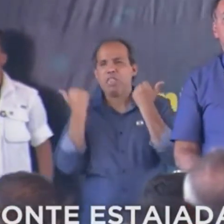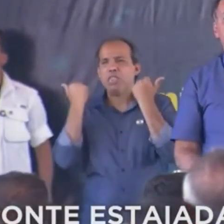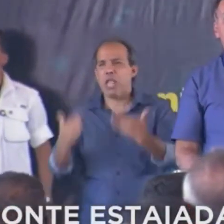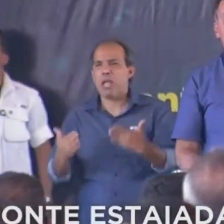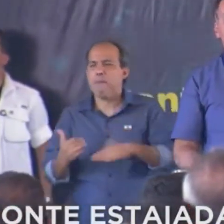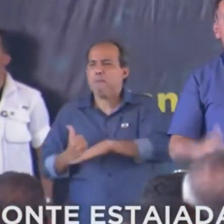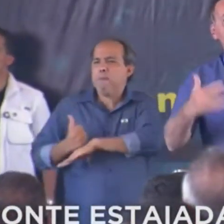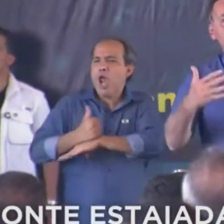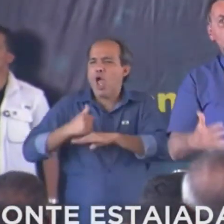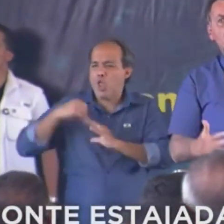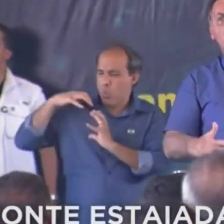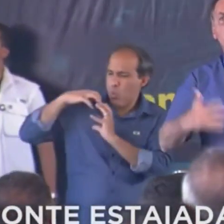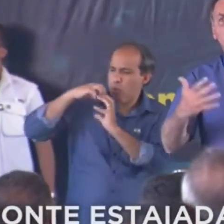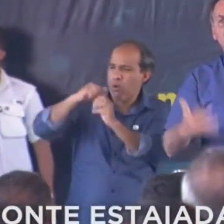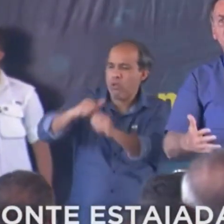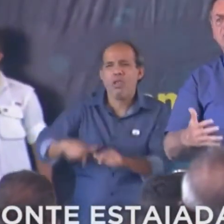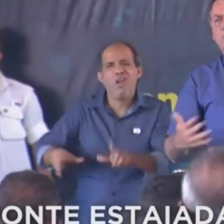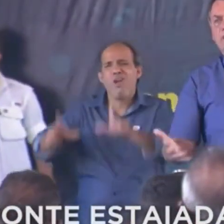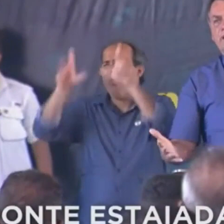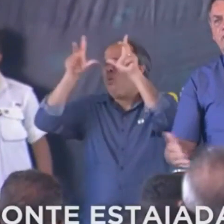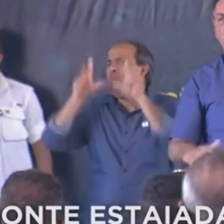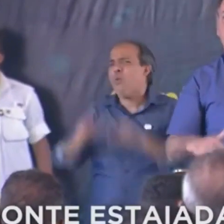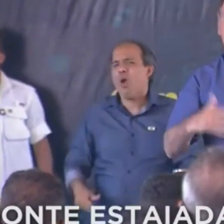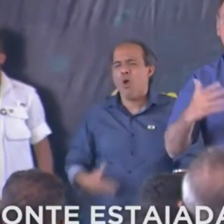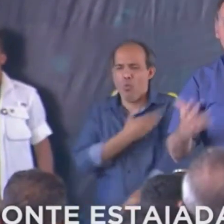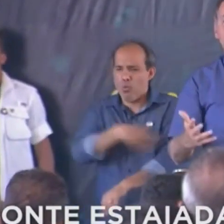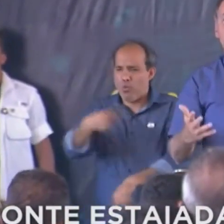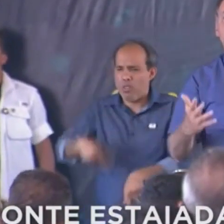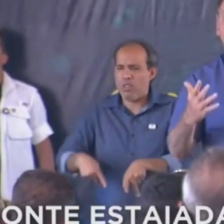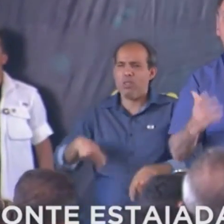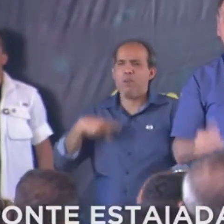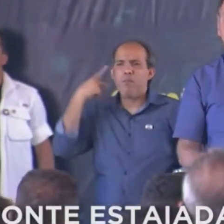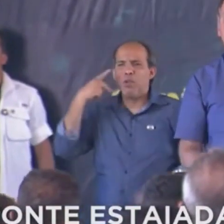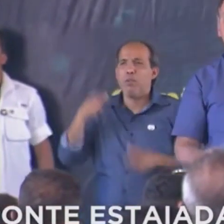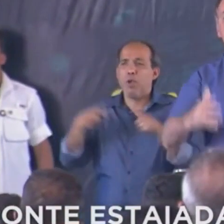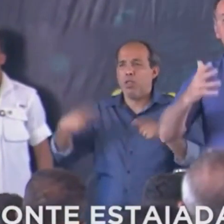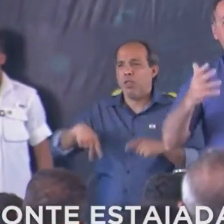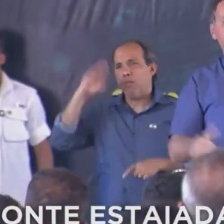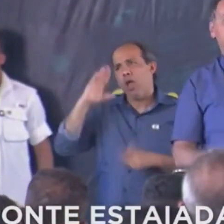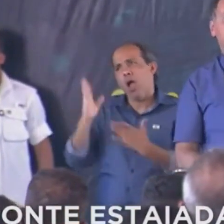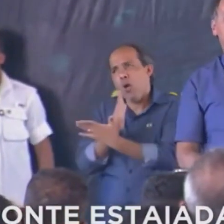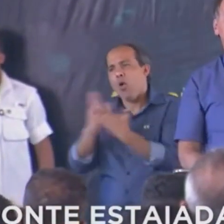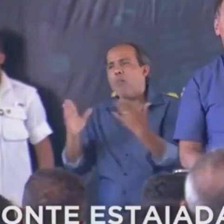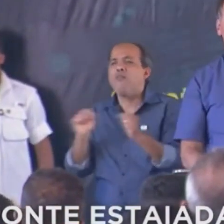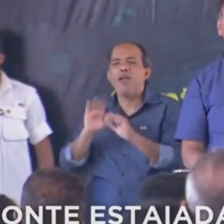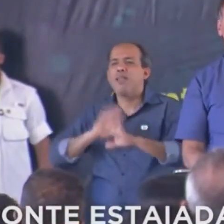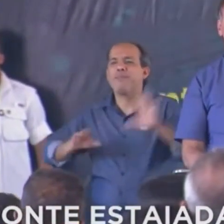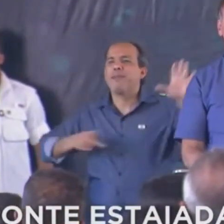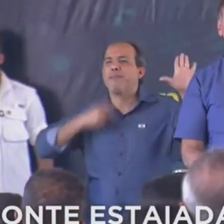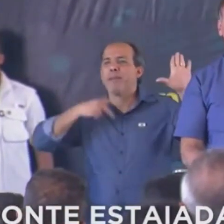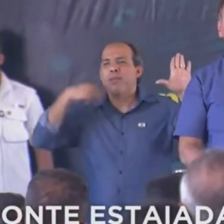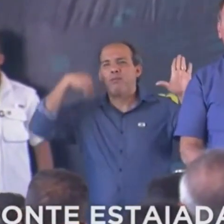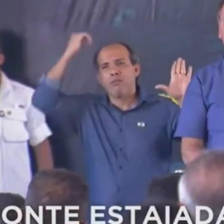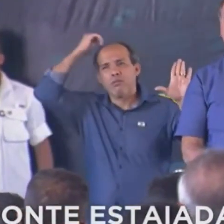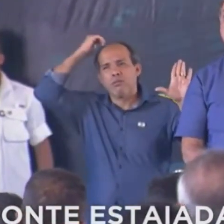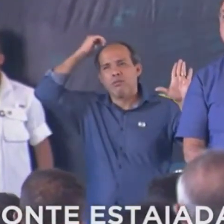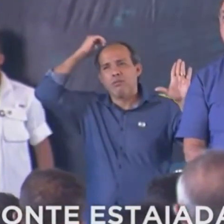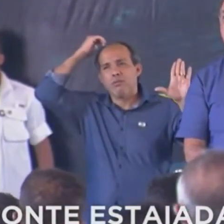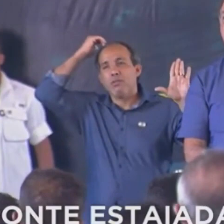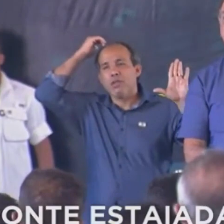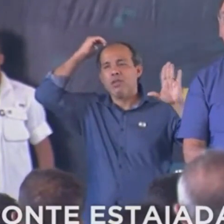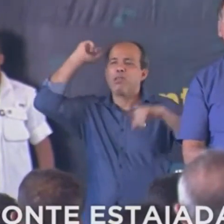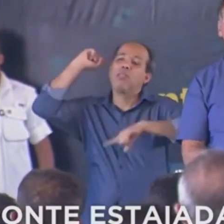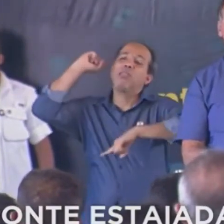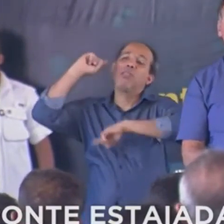Alguns petistas, de longe, disseram que ao invés de construir pontes, o presidente deveria estar preocupado com